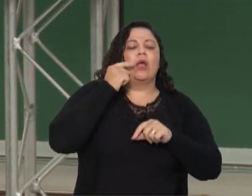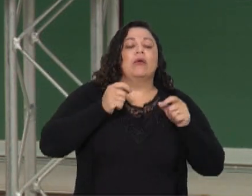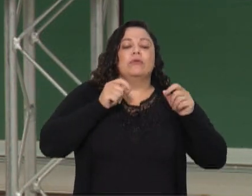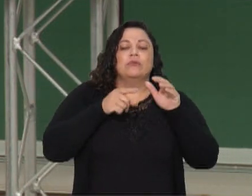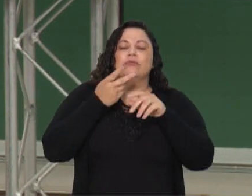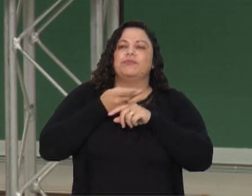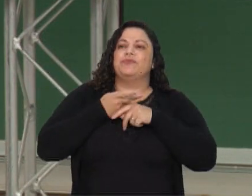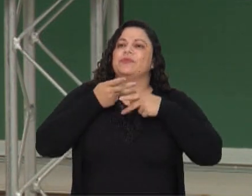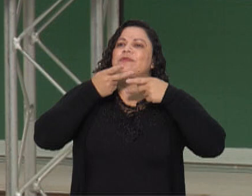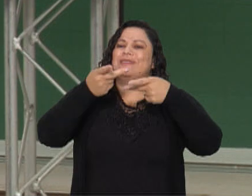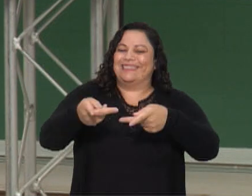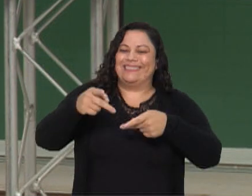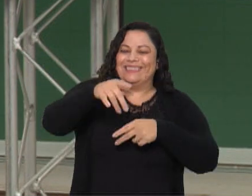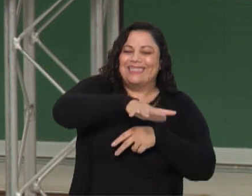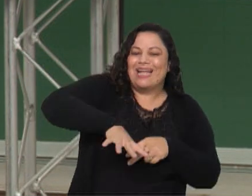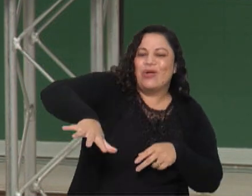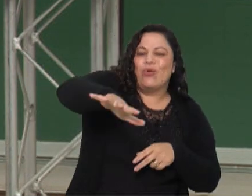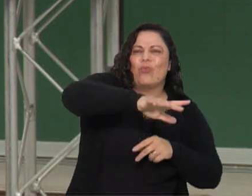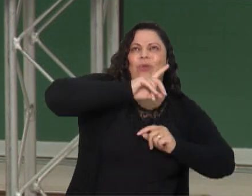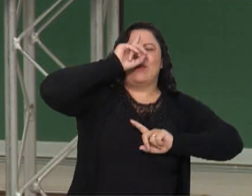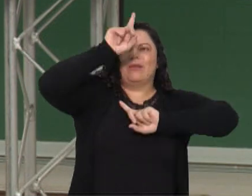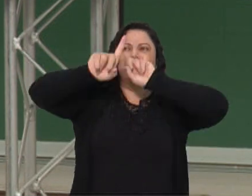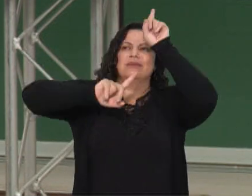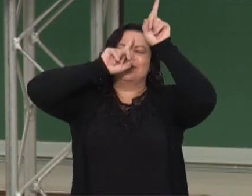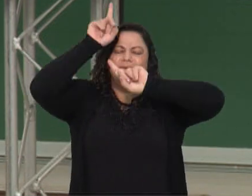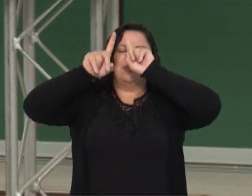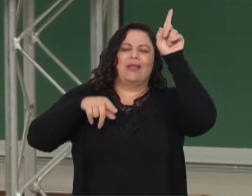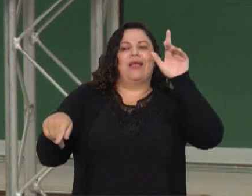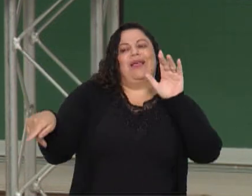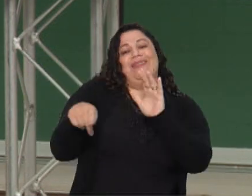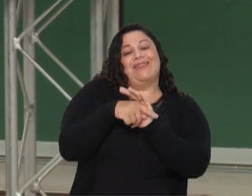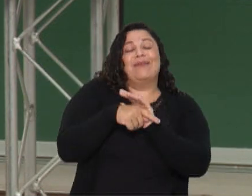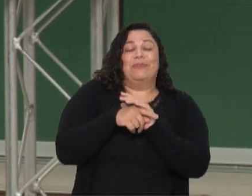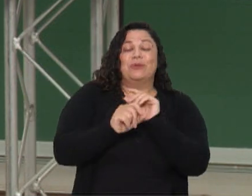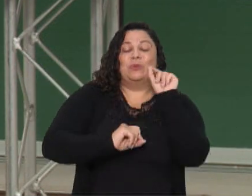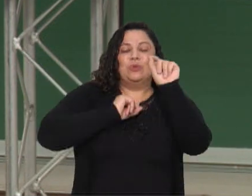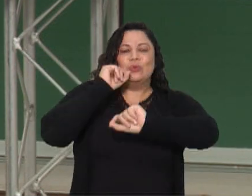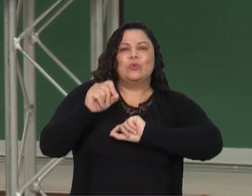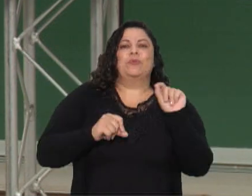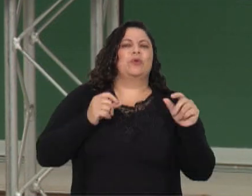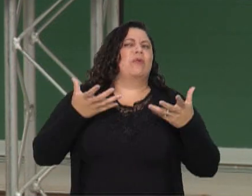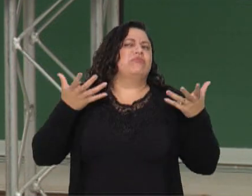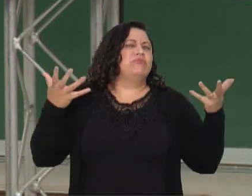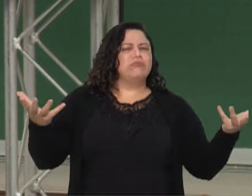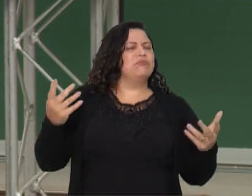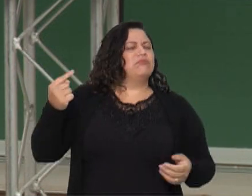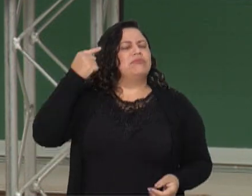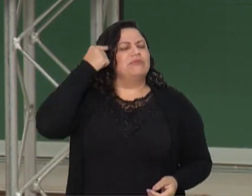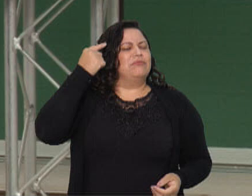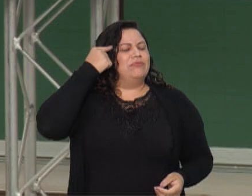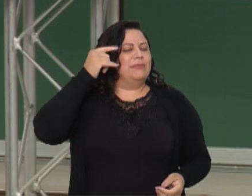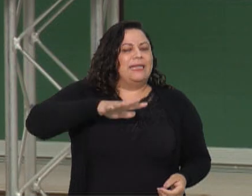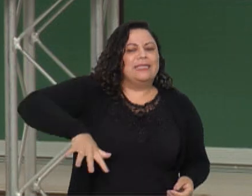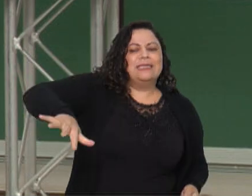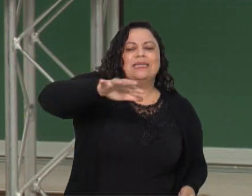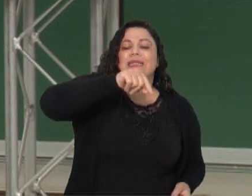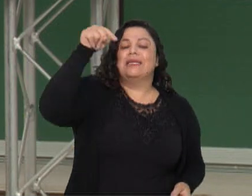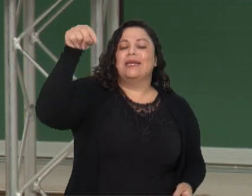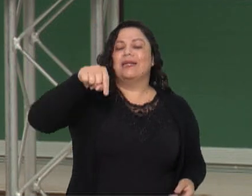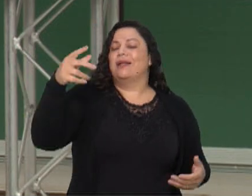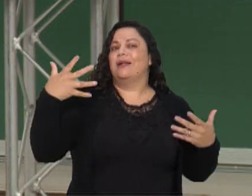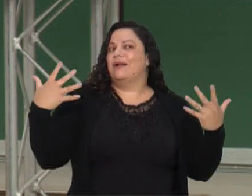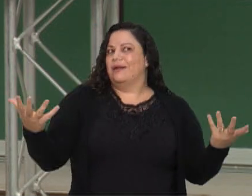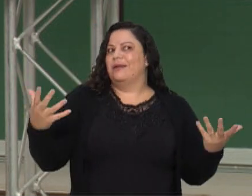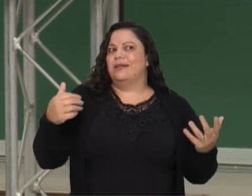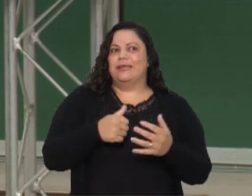quais são as ideias da pessoa que quer o projeto, o que ela pensa em ter nesse lugar, né? Depois de tudo isso, ele faz a